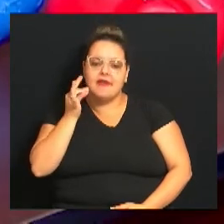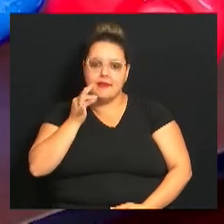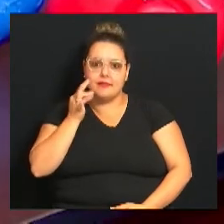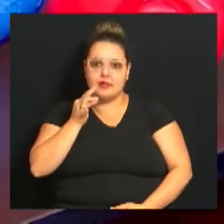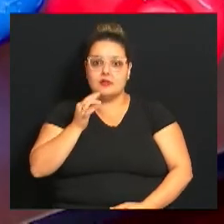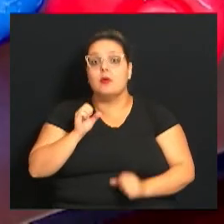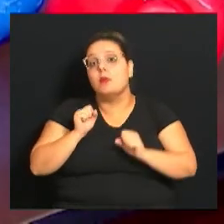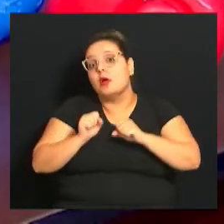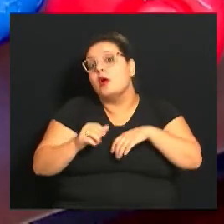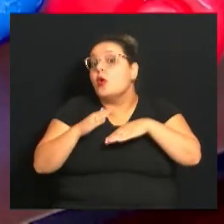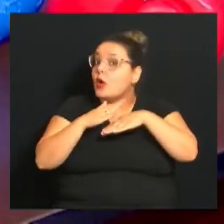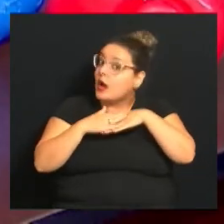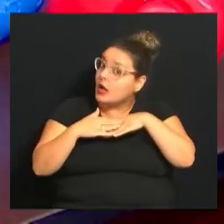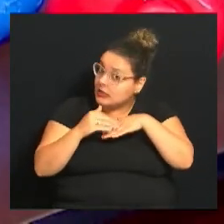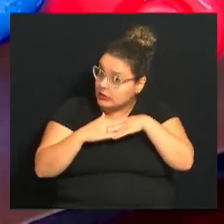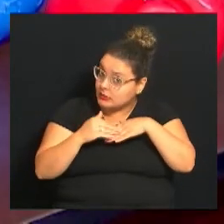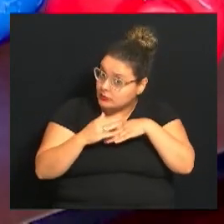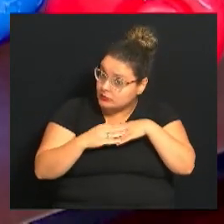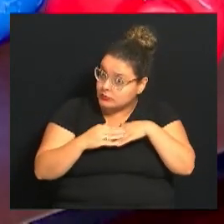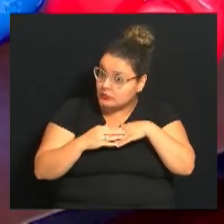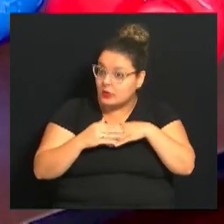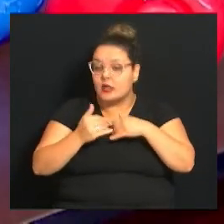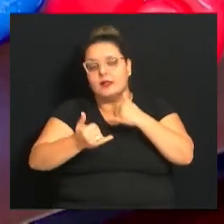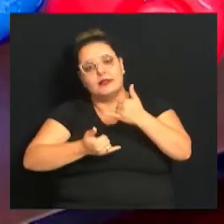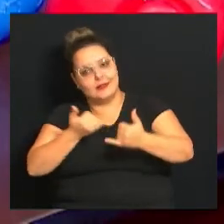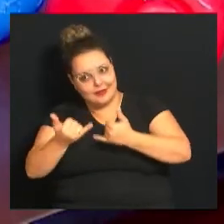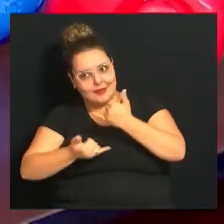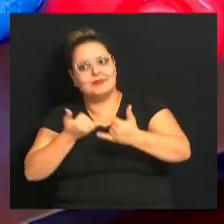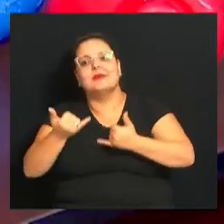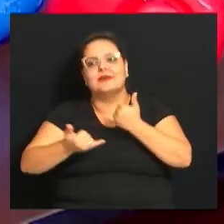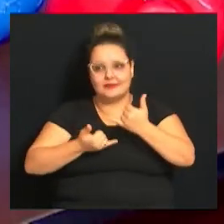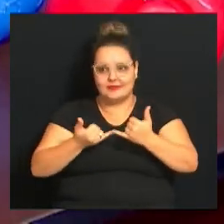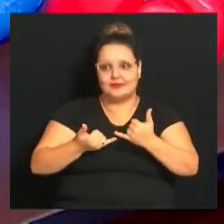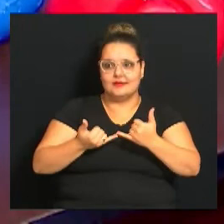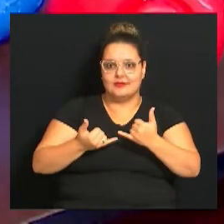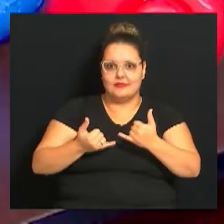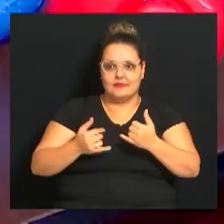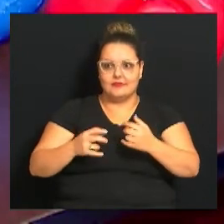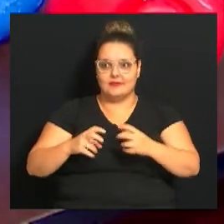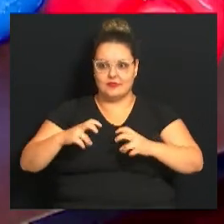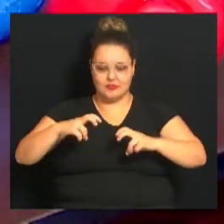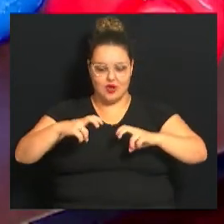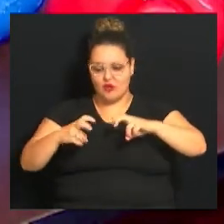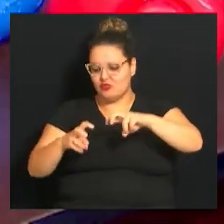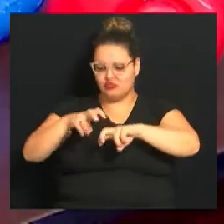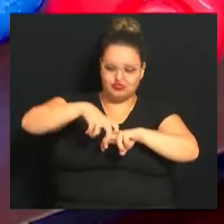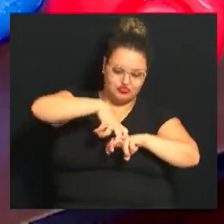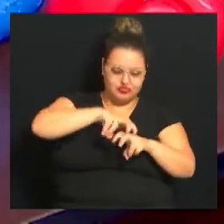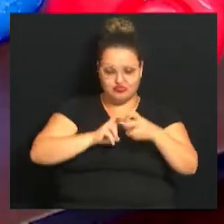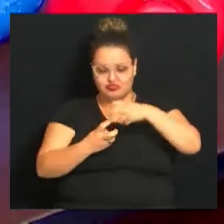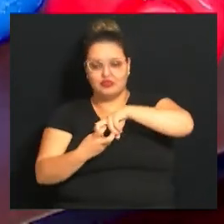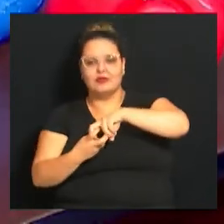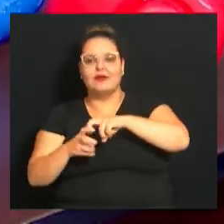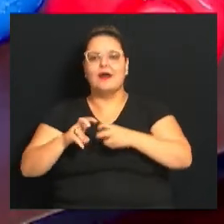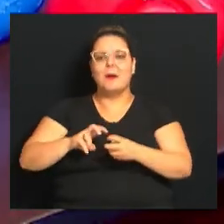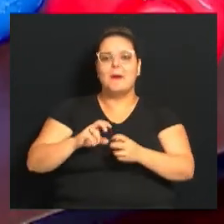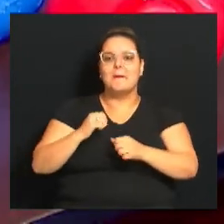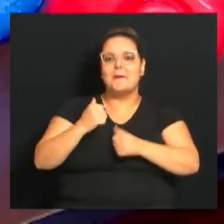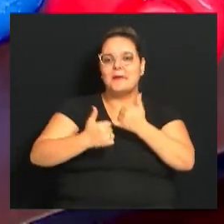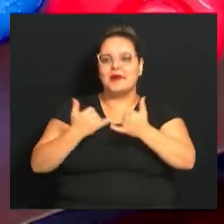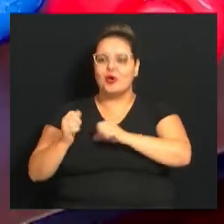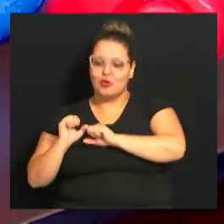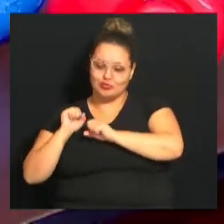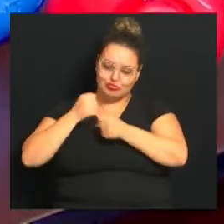carinho. Durante a brincadeira também tem, a gente vê muito cães de frente, ali eu falei, é o jiu-jitsu canino. Eles estão brincando de